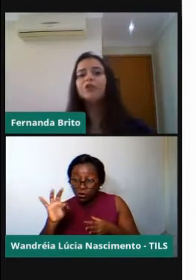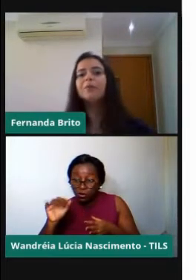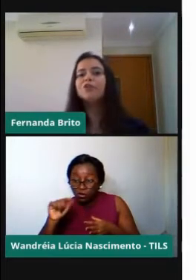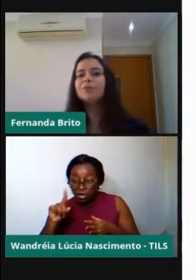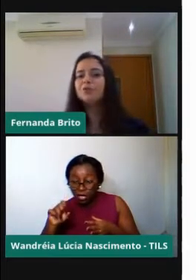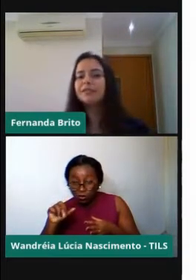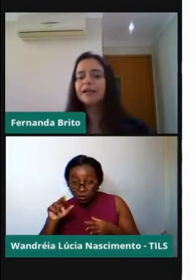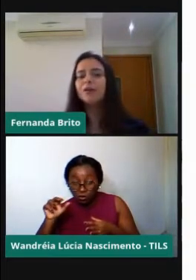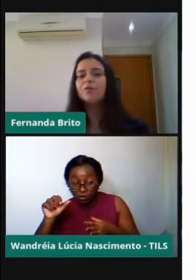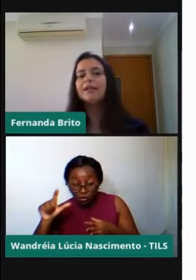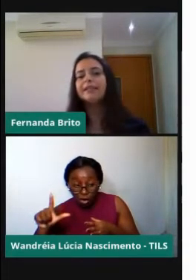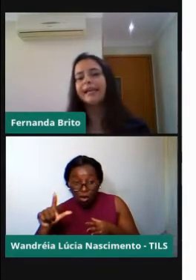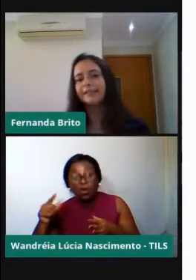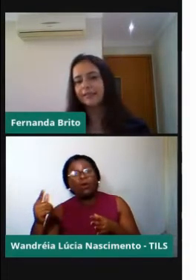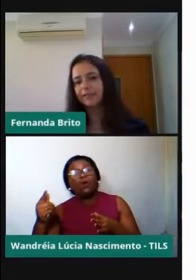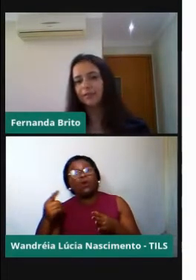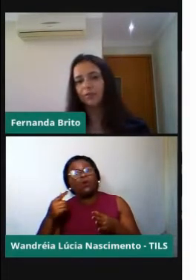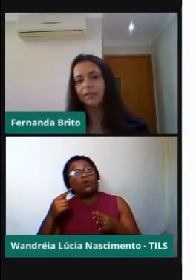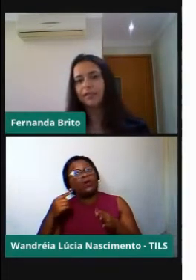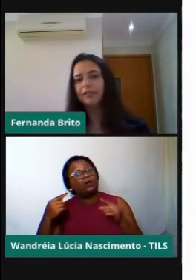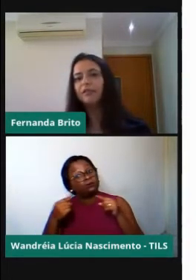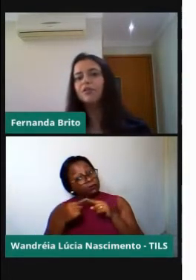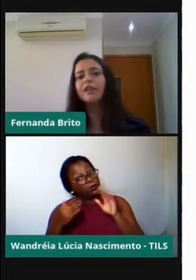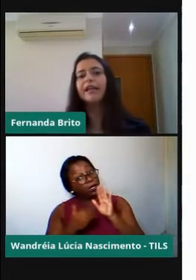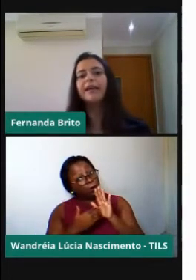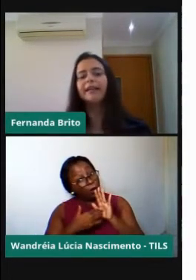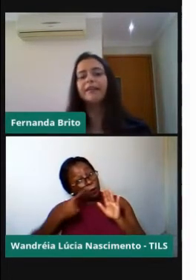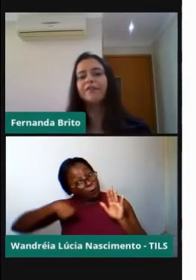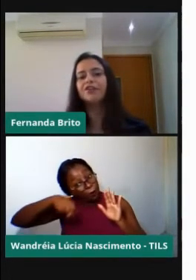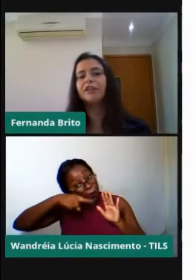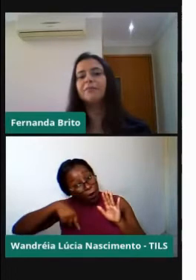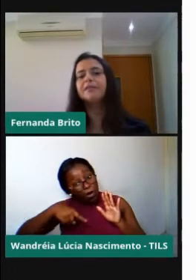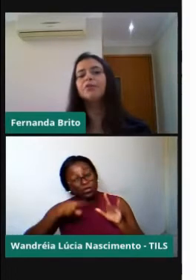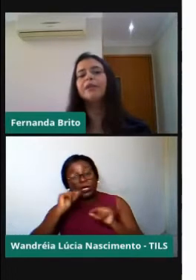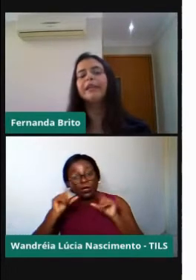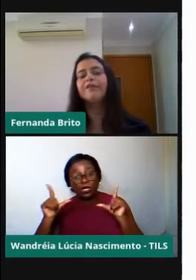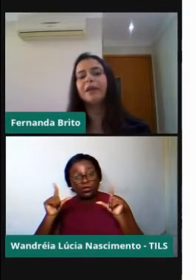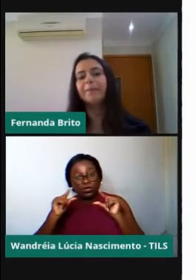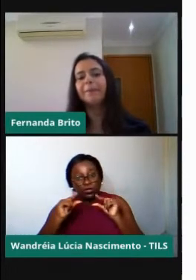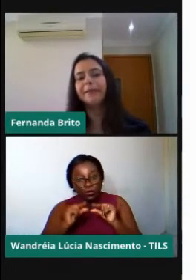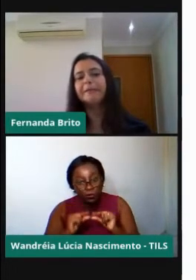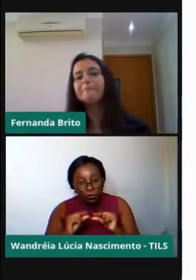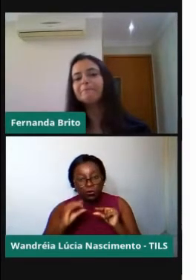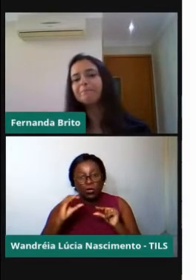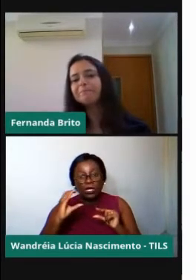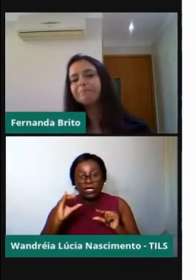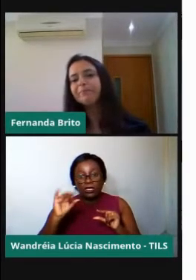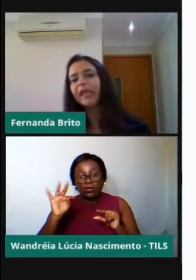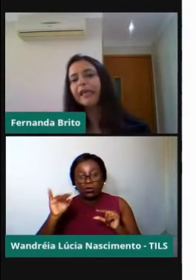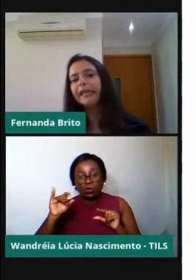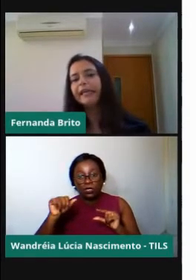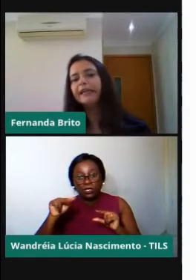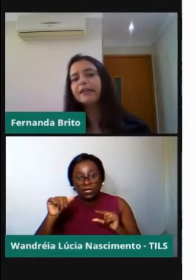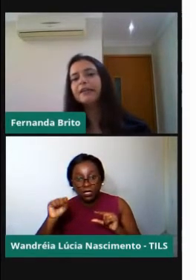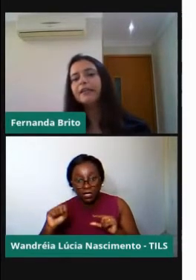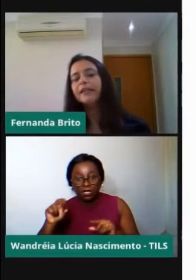né, numa diminuição dessas citocinas, né, através da inibição do NF-κB,